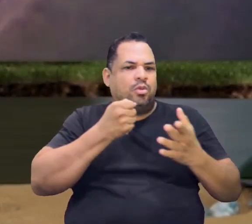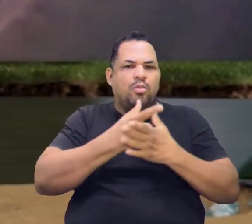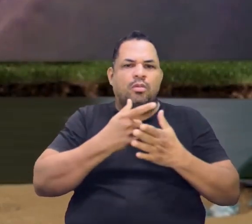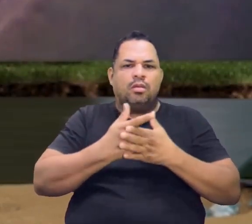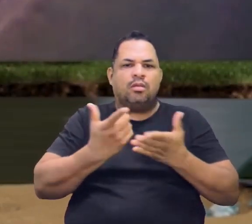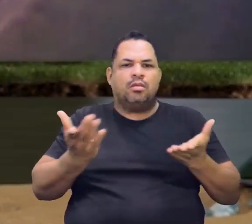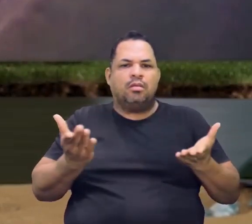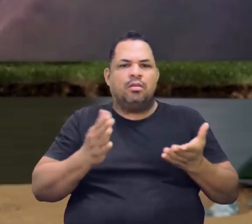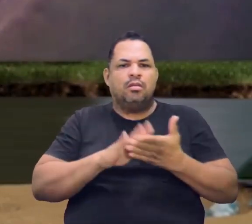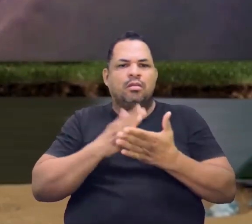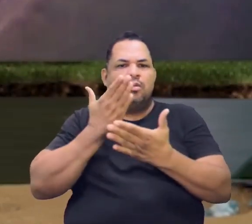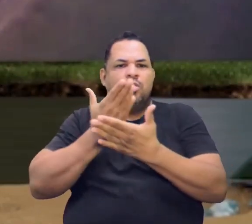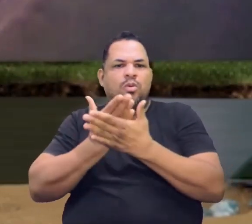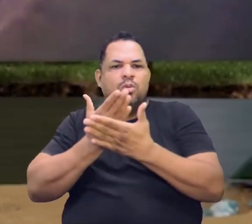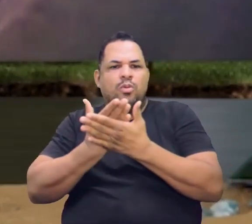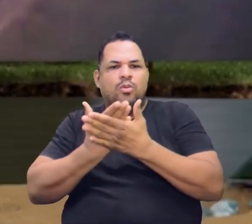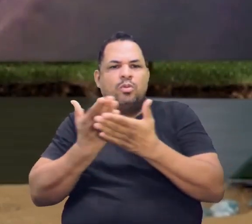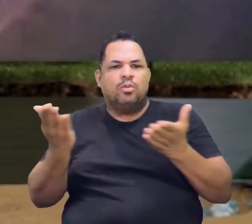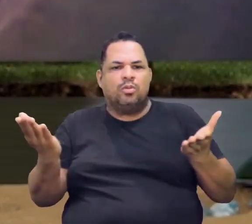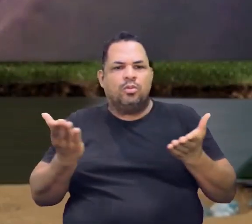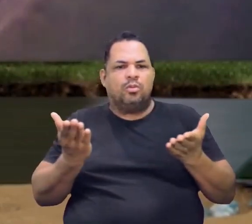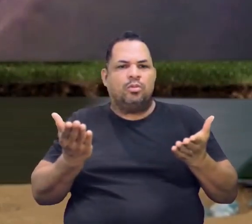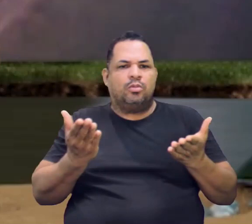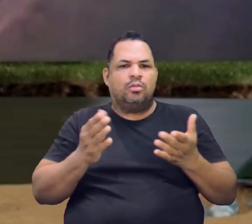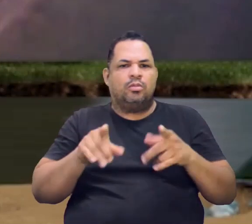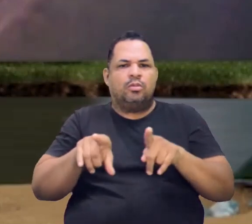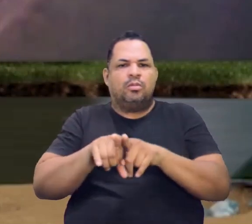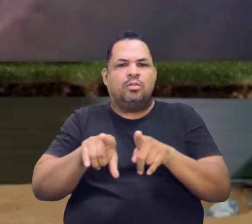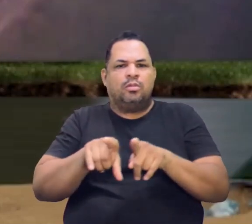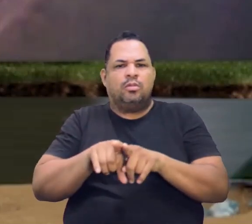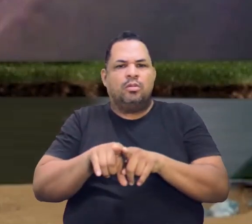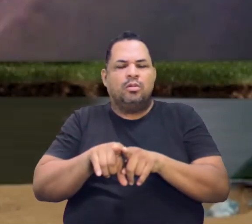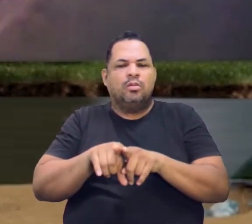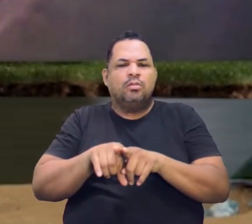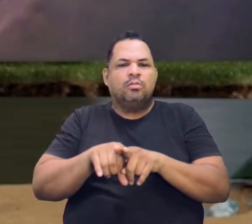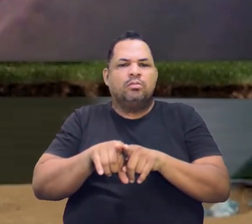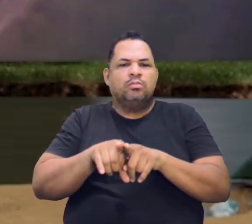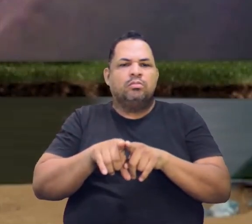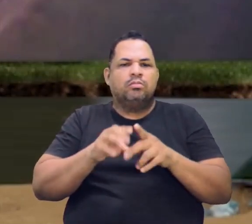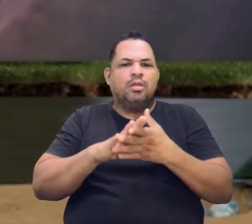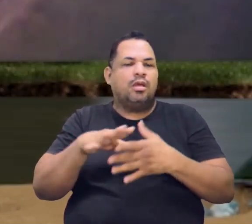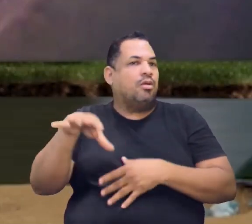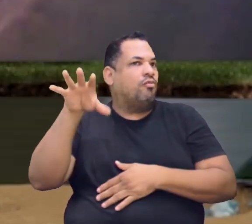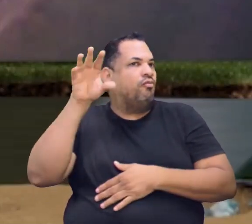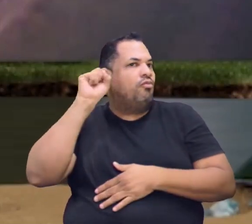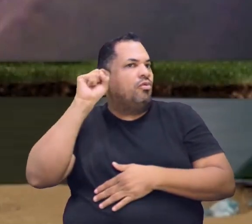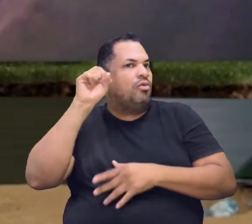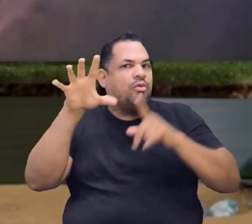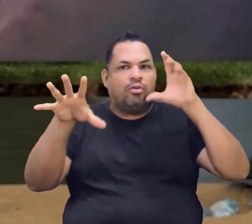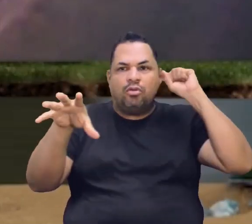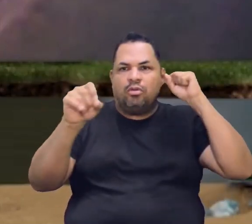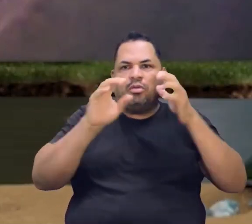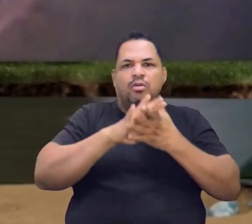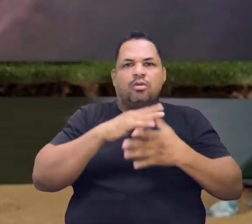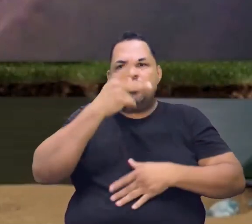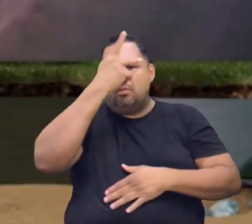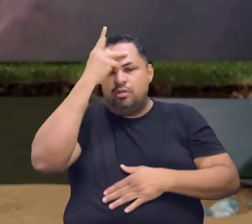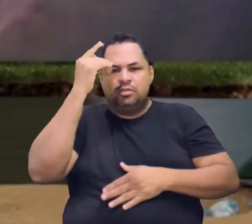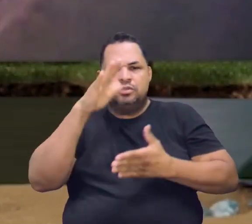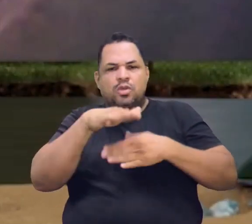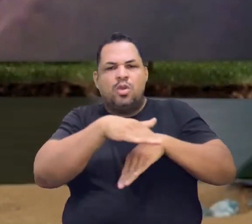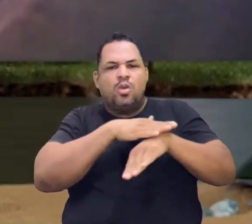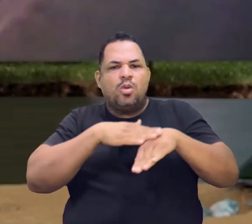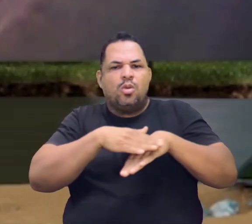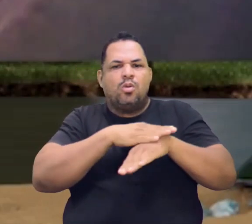tio, ele estudava ao mesmo tempo, como ele também ficava ouvindo a conversa das pessoas.